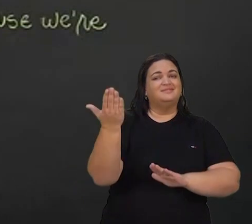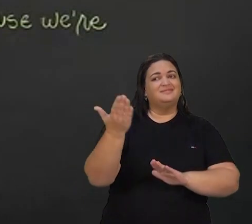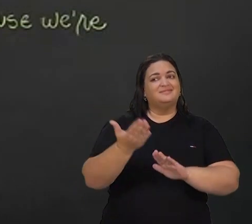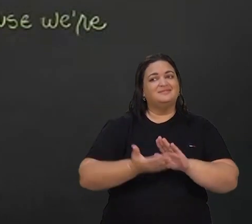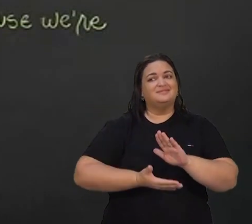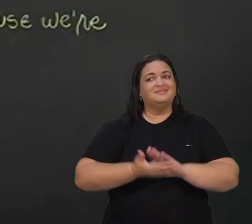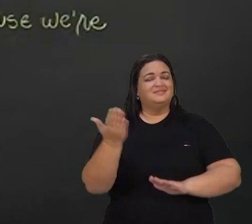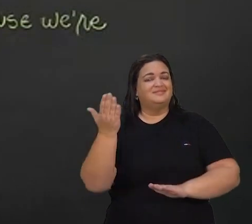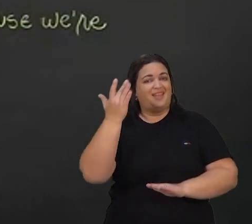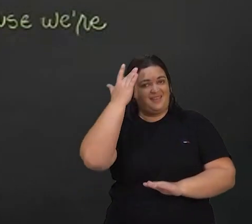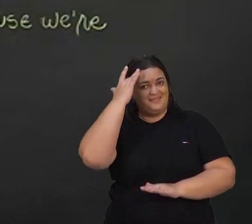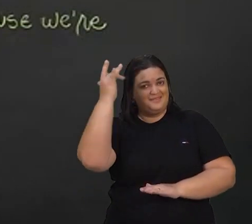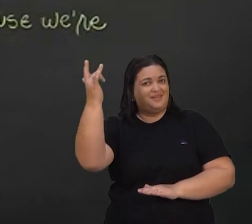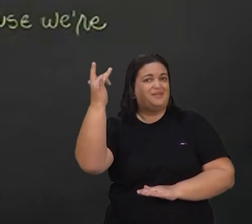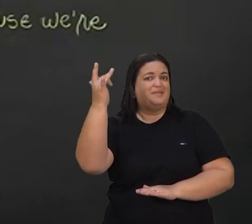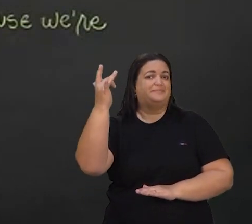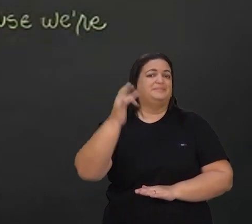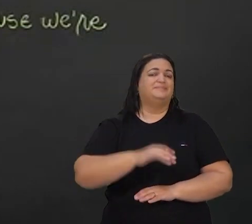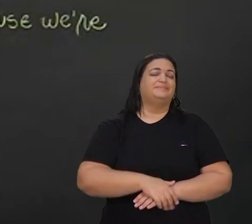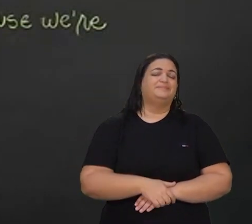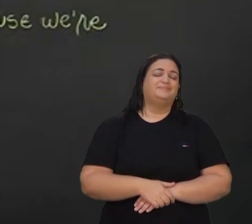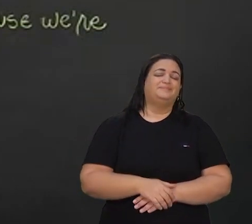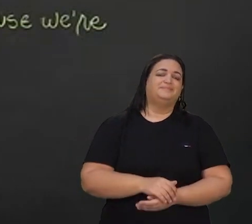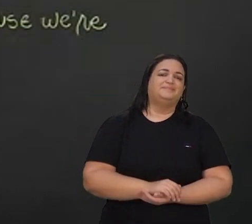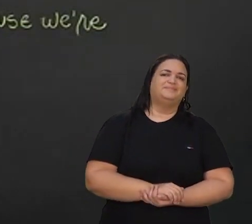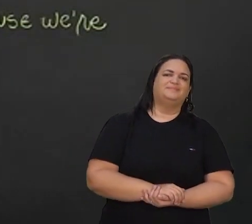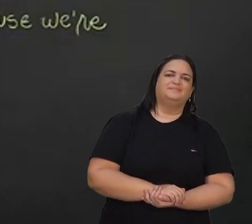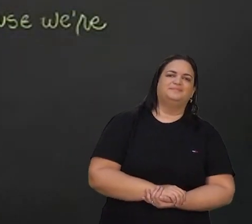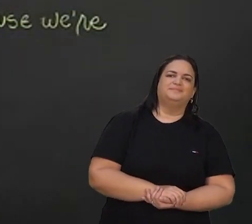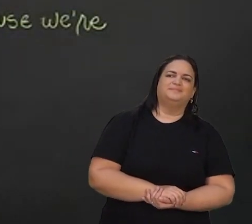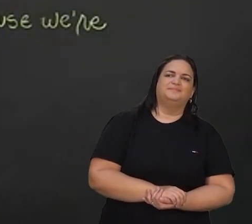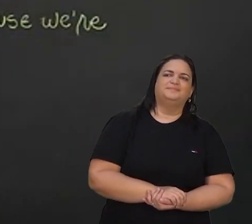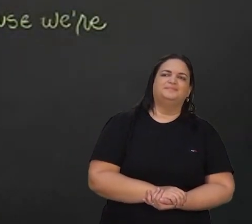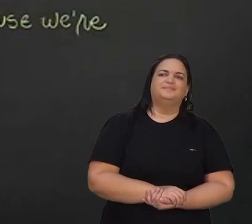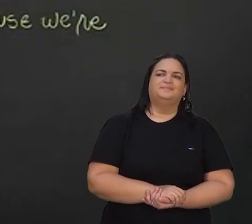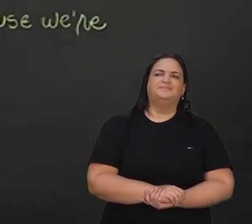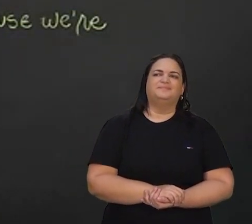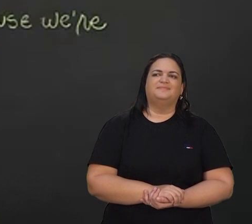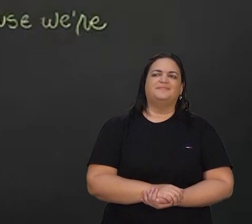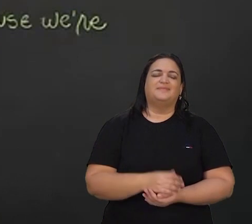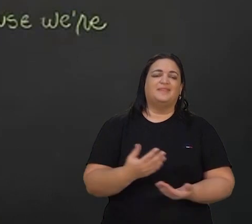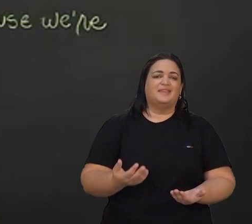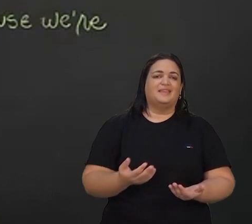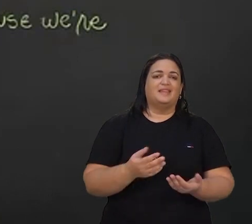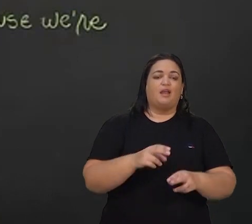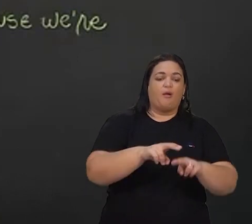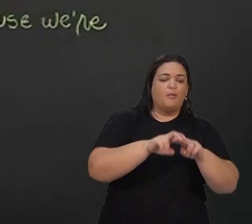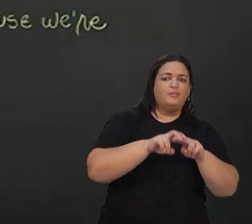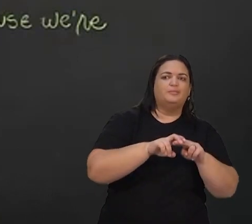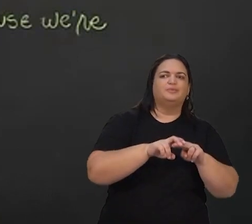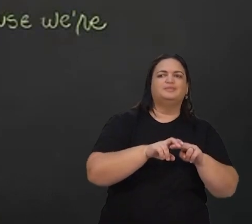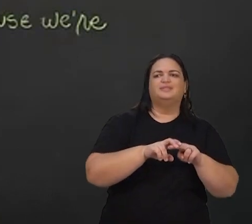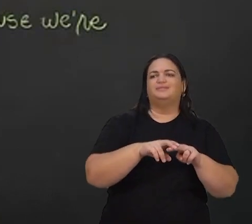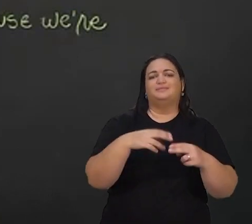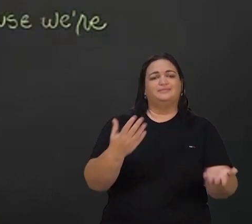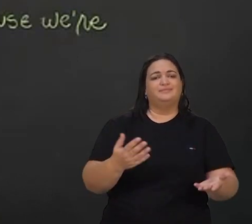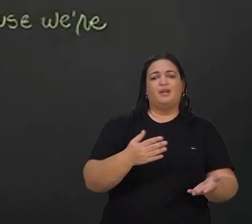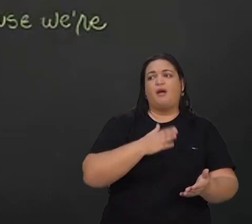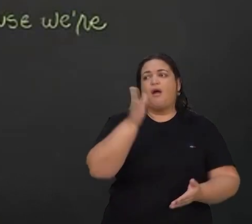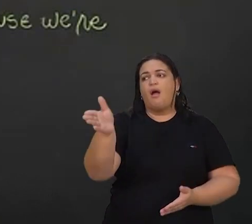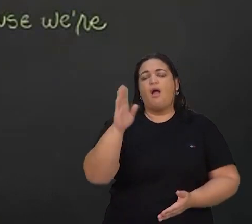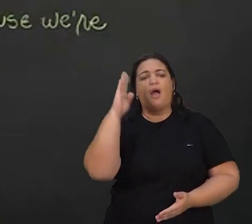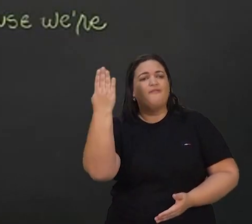we are traveling tomorrow. Porque nós iremos viajar amanhã. Ou seja, não podemos ir à festa. Qual a